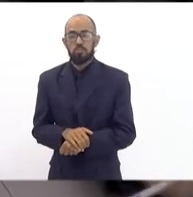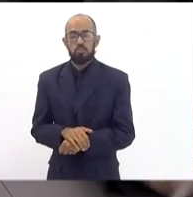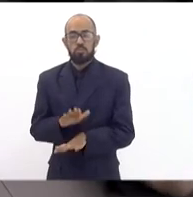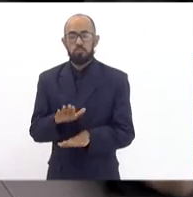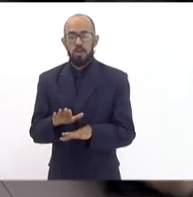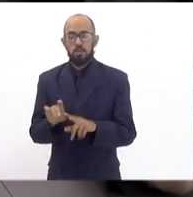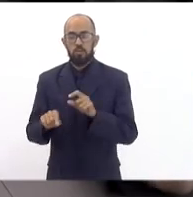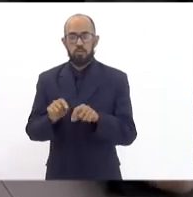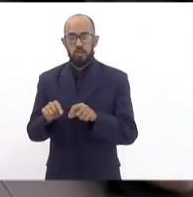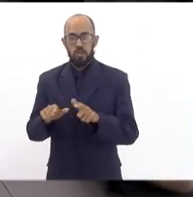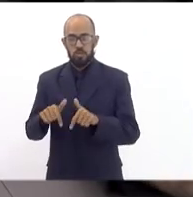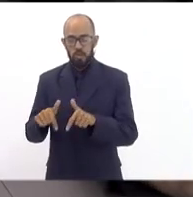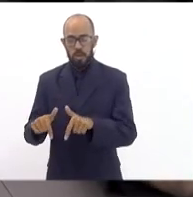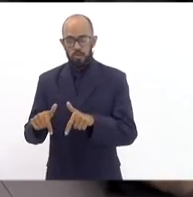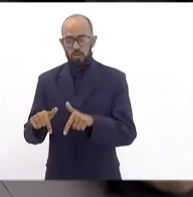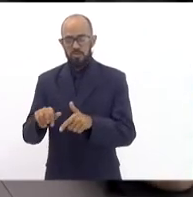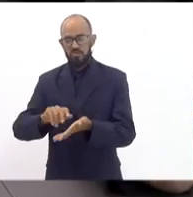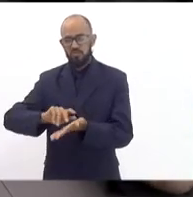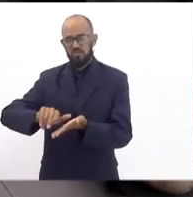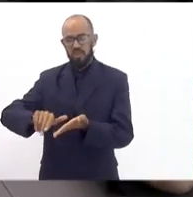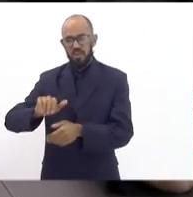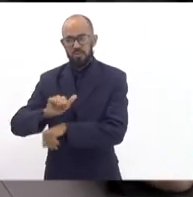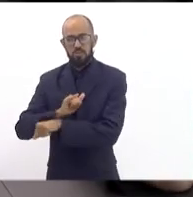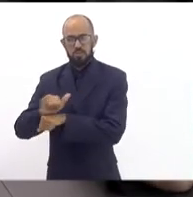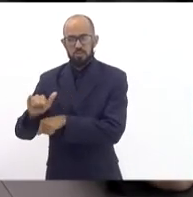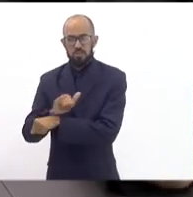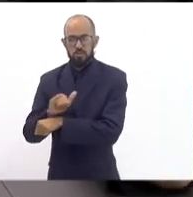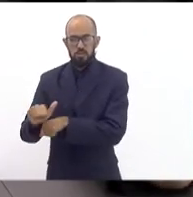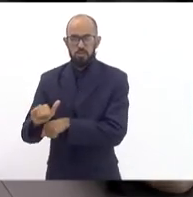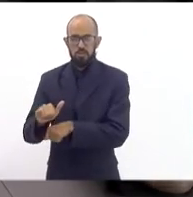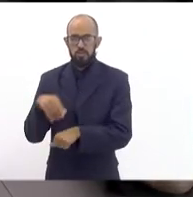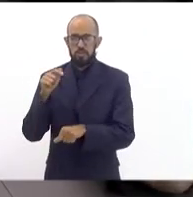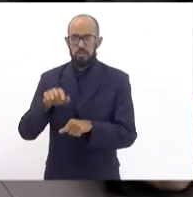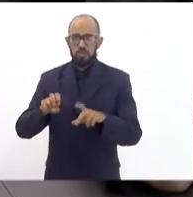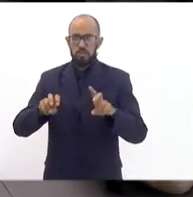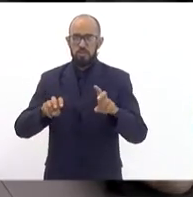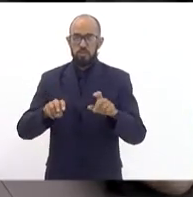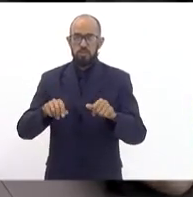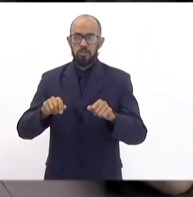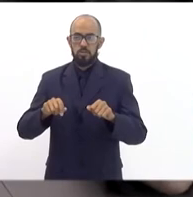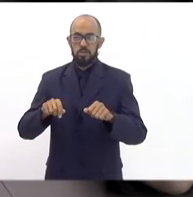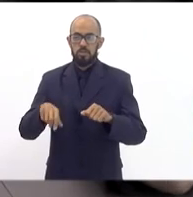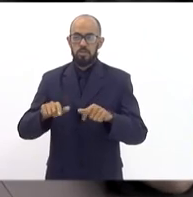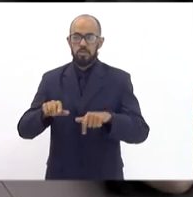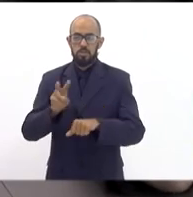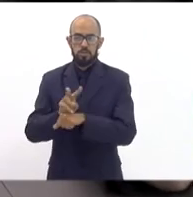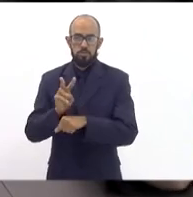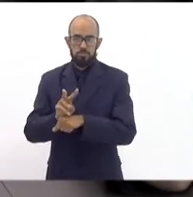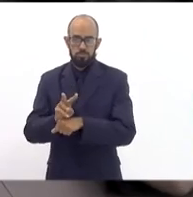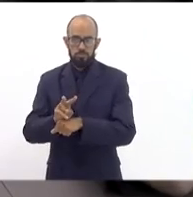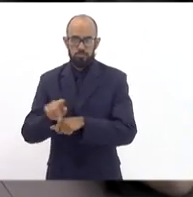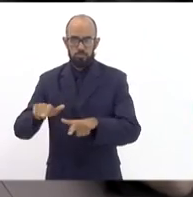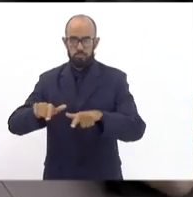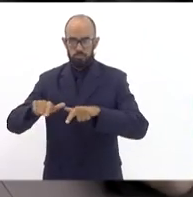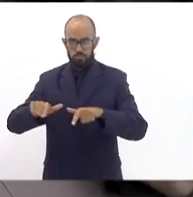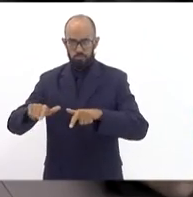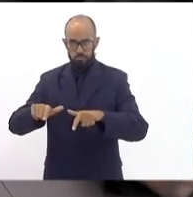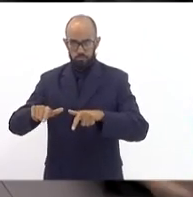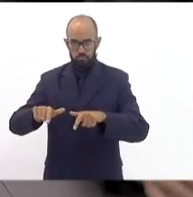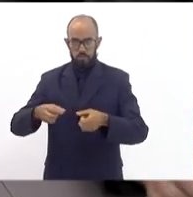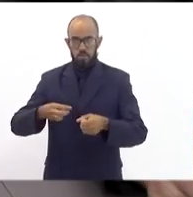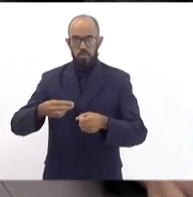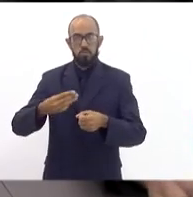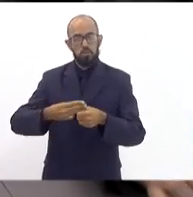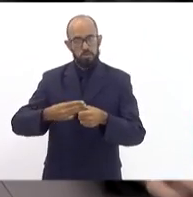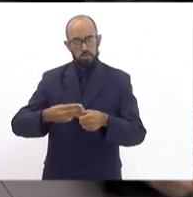mas estamos atuando aí em várias frentes nesse aspecto de desestatização, não só no Estado, mas também no âmbito dos municípios, das concessões municipais